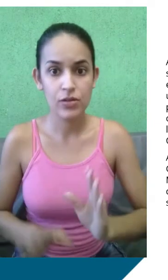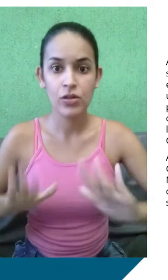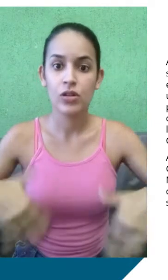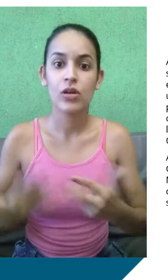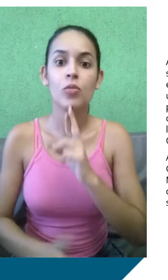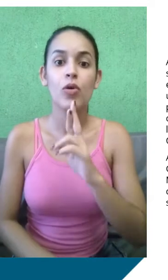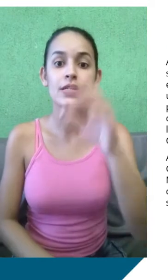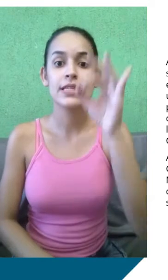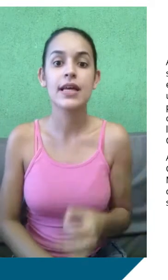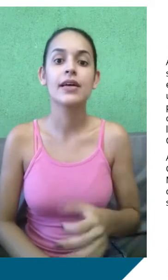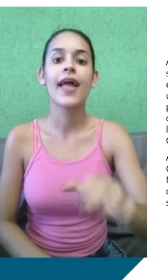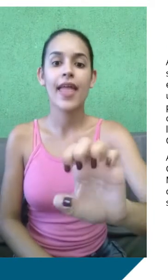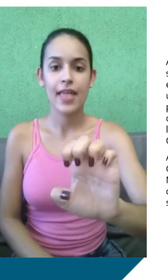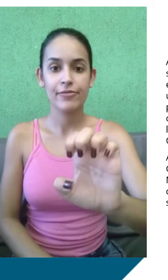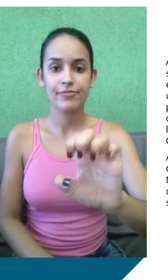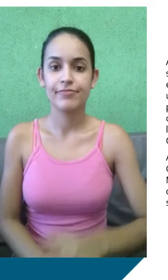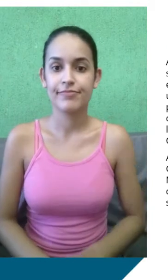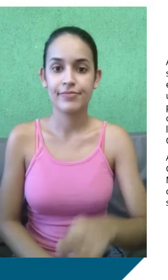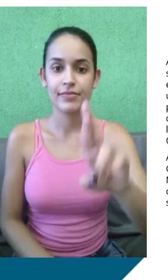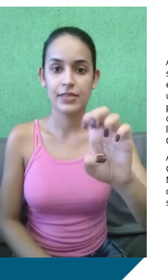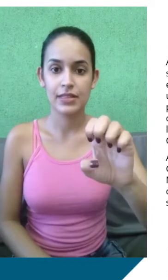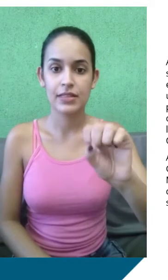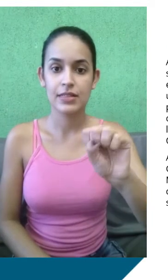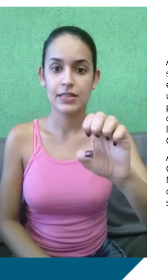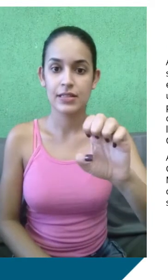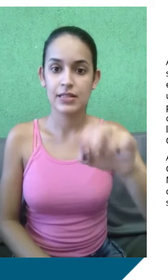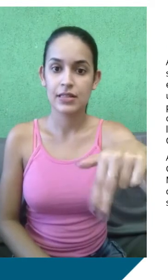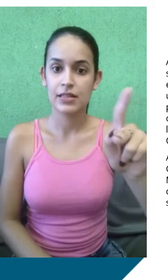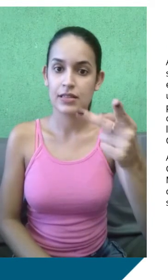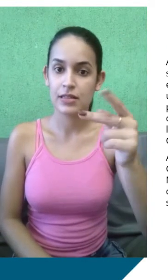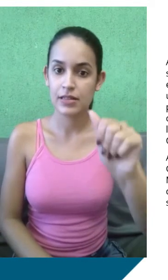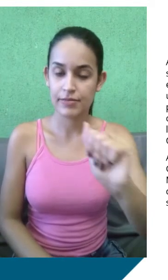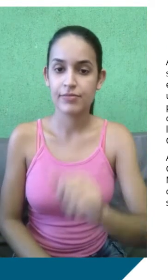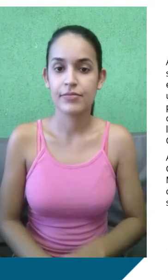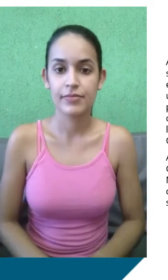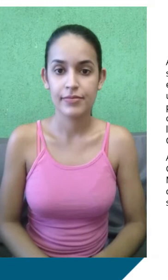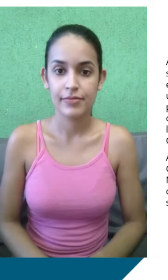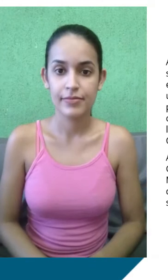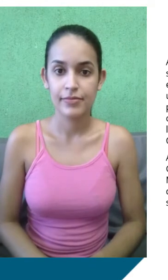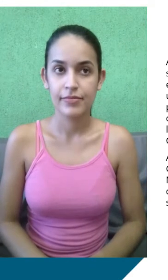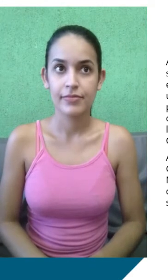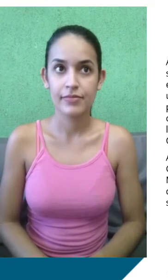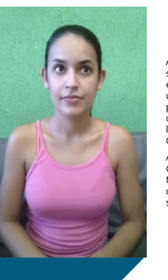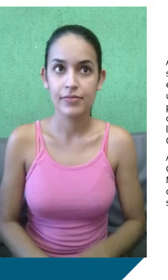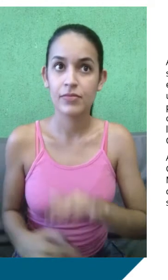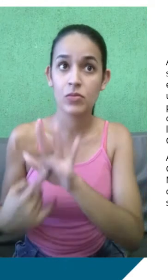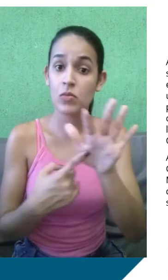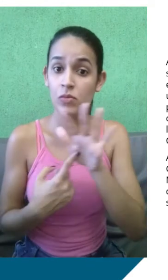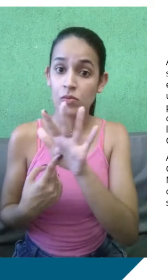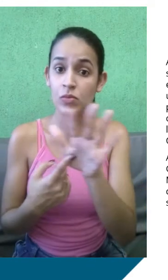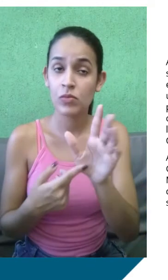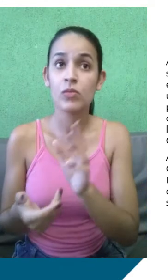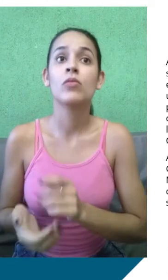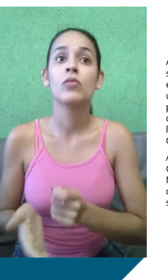A resposta correta é a alternativa E, resenha, pois apresenta uma produção intelectual de forma crítica, já